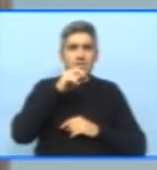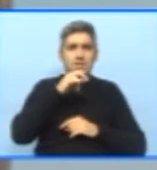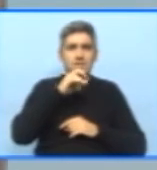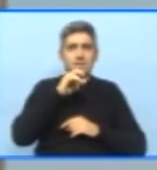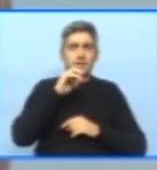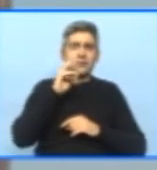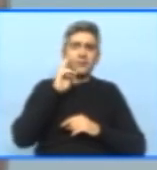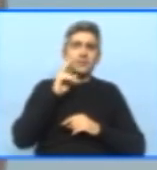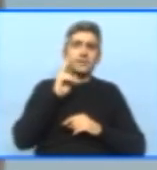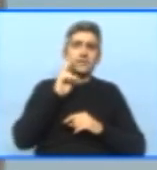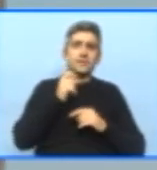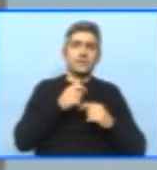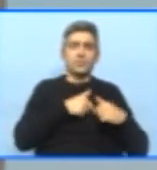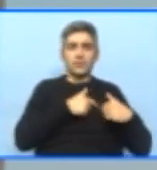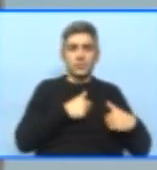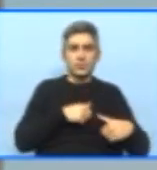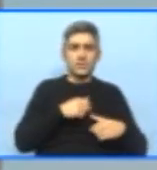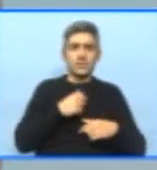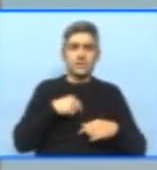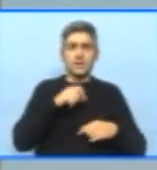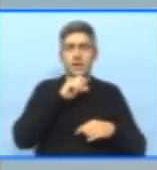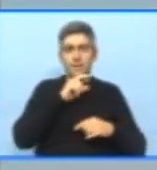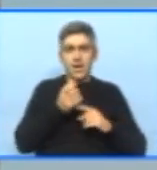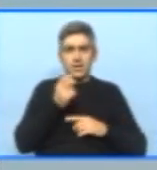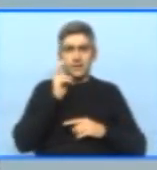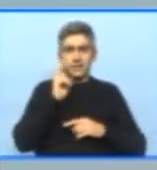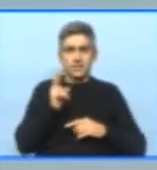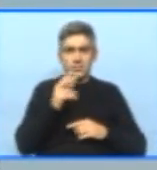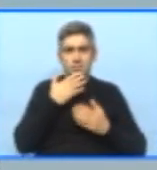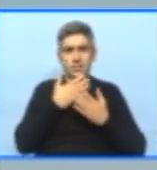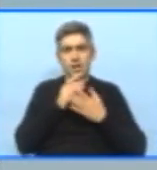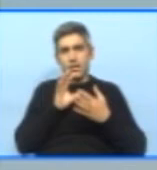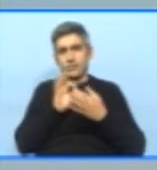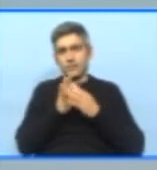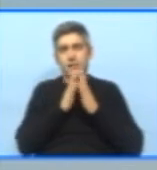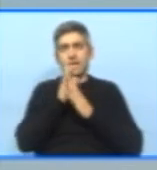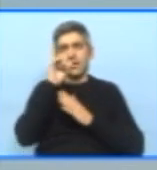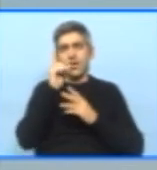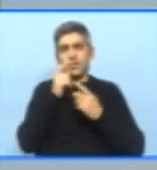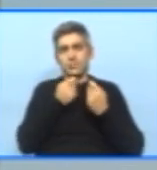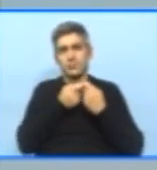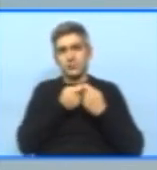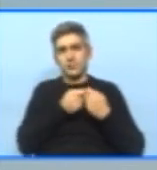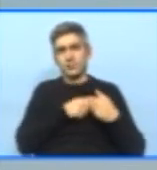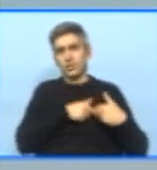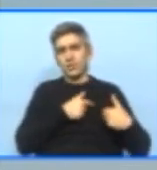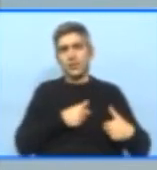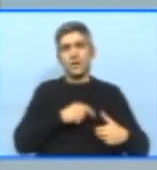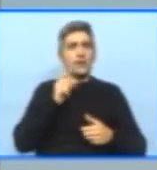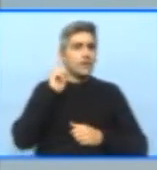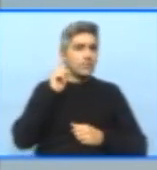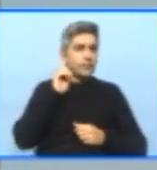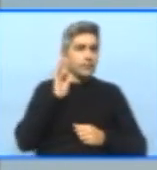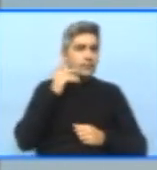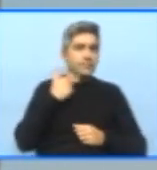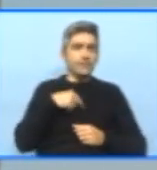E é na medida em que fomos capazes de olhar com o coração que estamos sintonizados com Deus. É tão importante